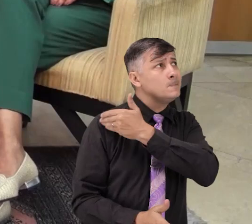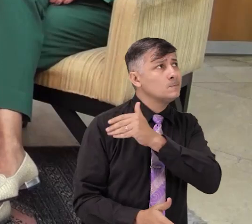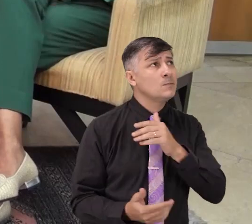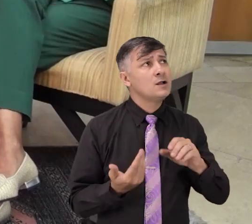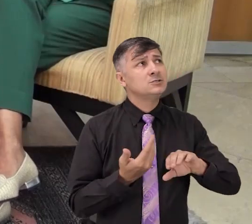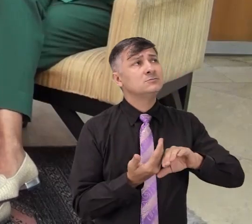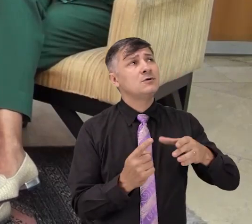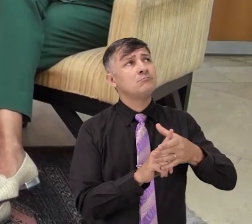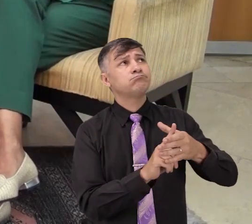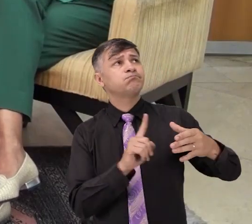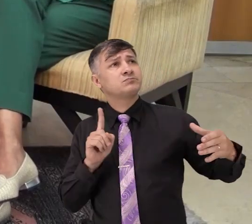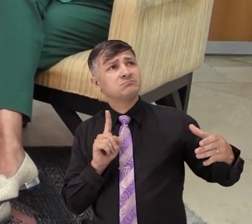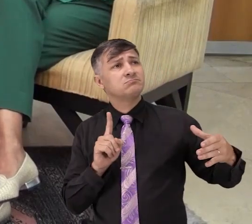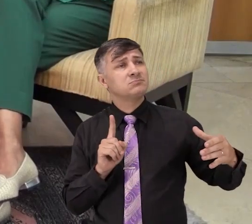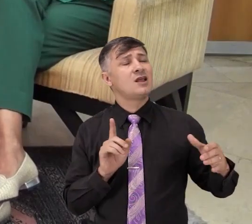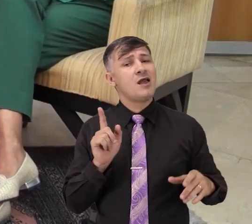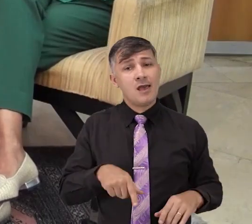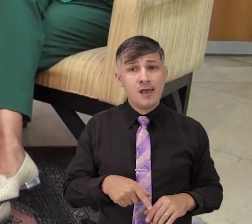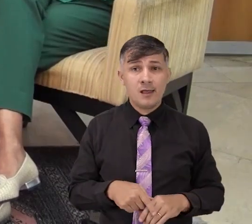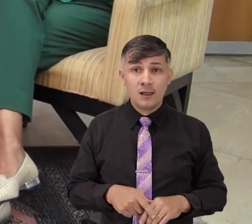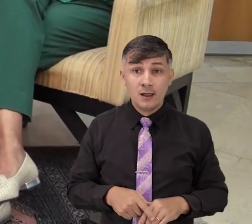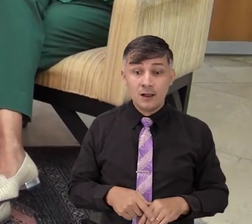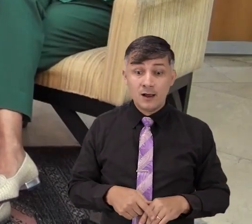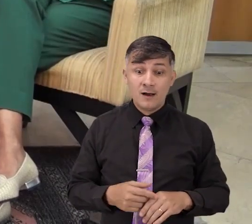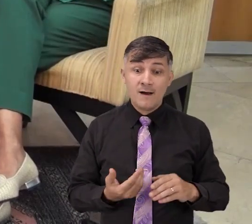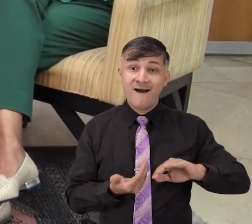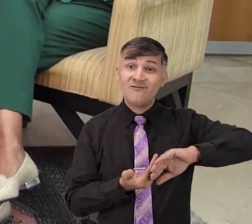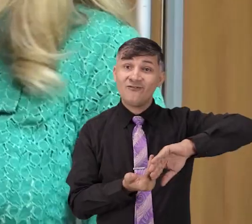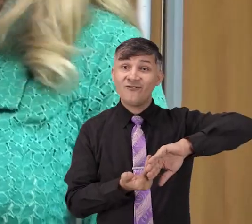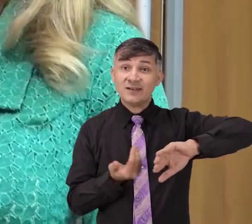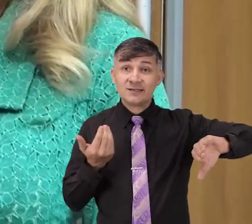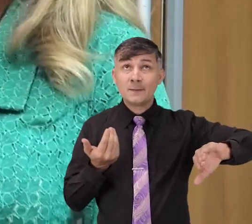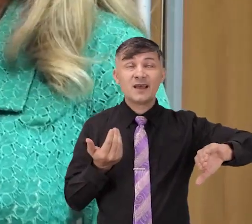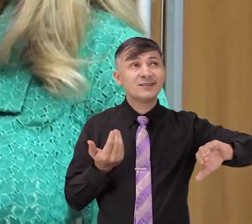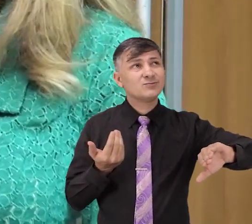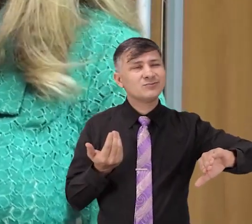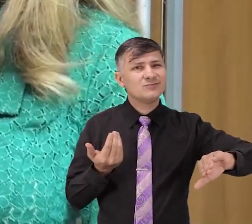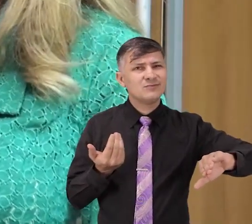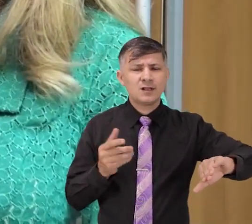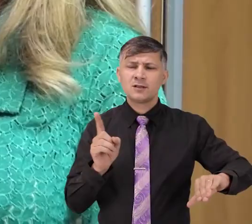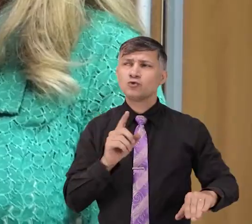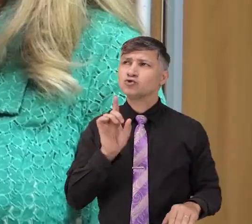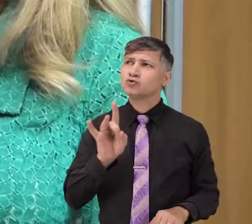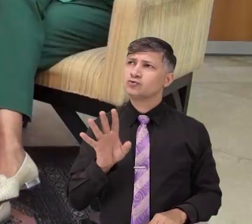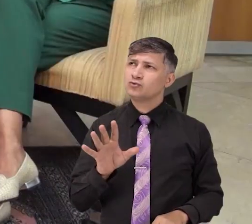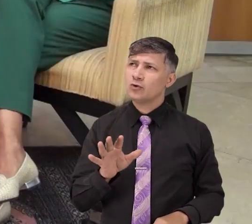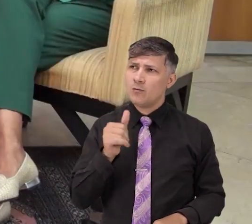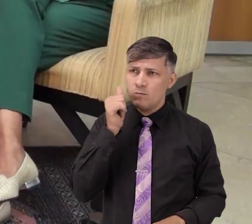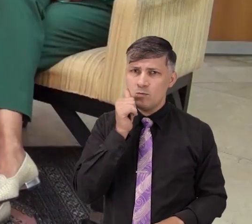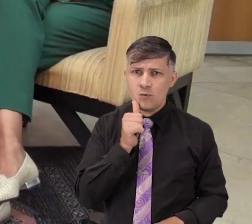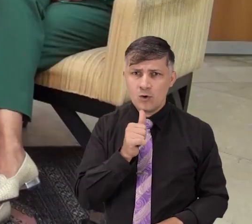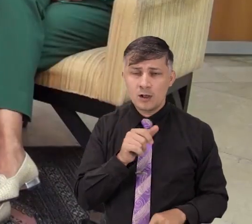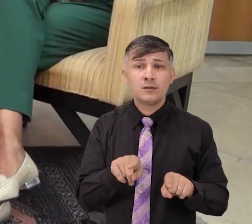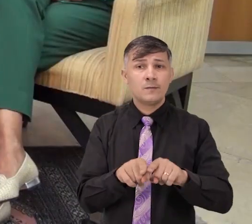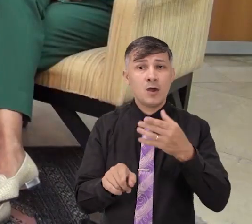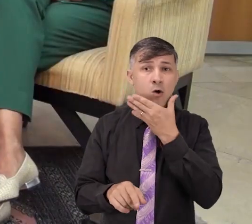afastamento, né, não só de mulheres, mas também de homens da advocacia, que é a tecnologia.